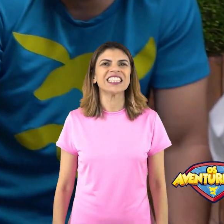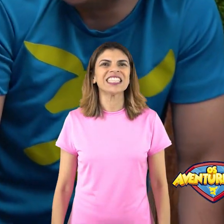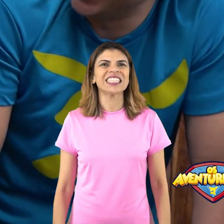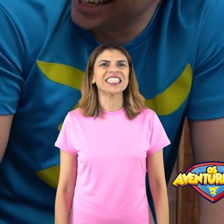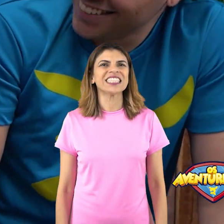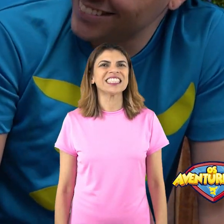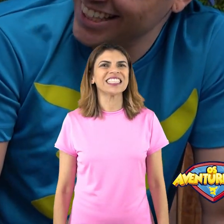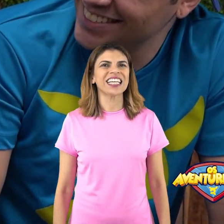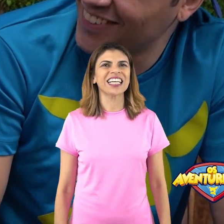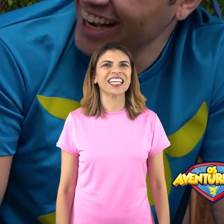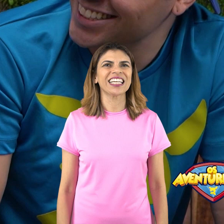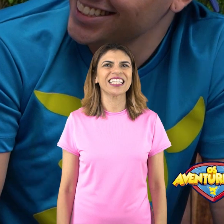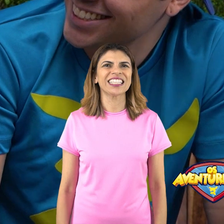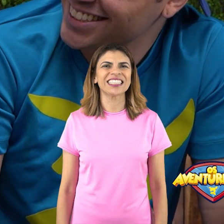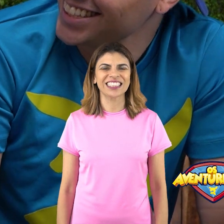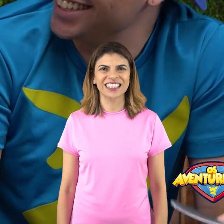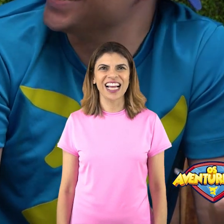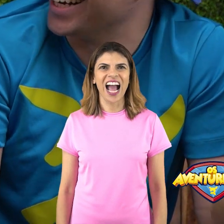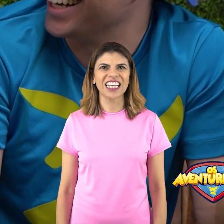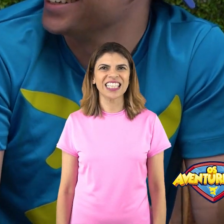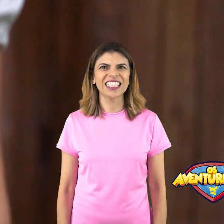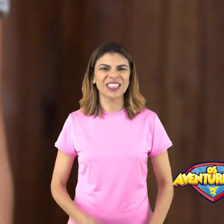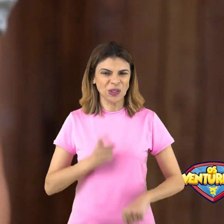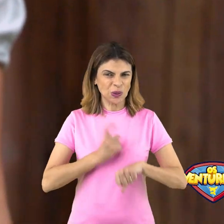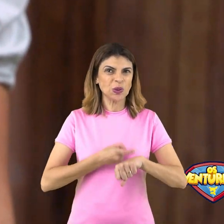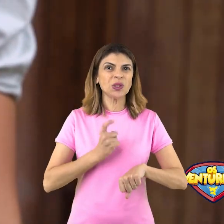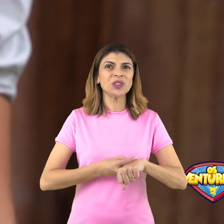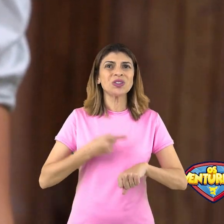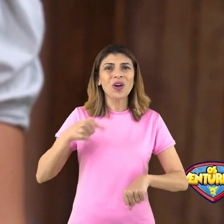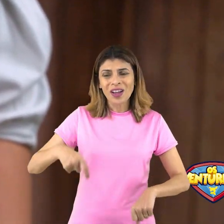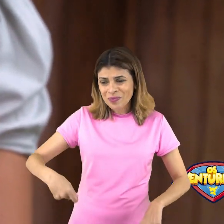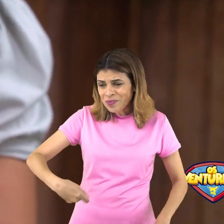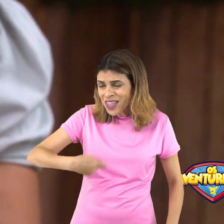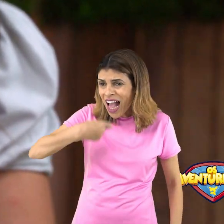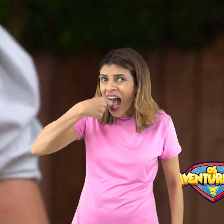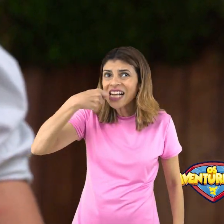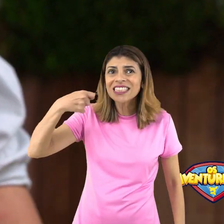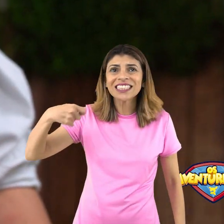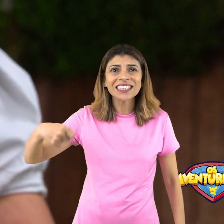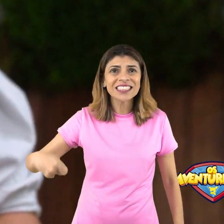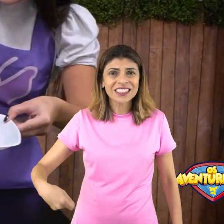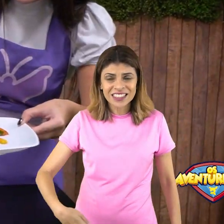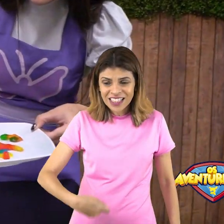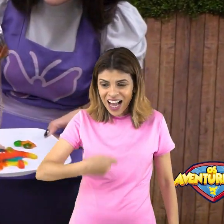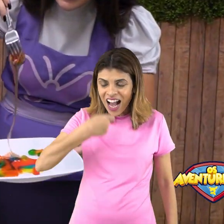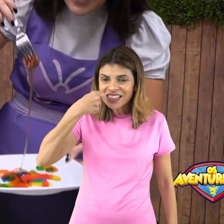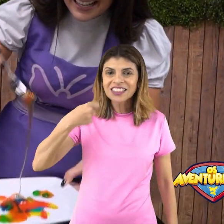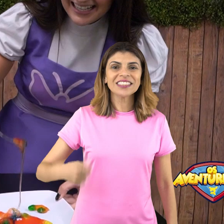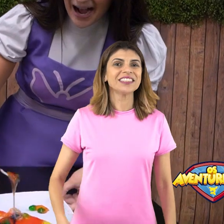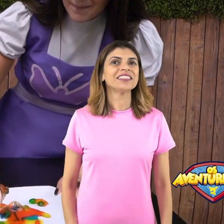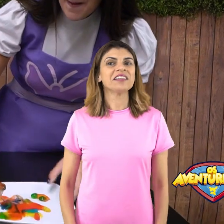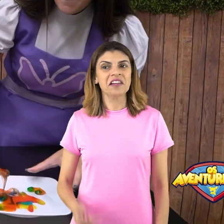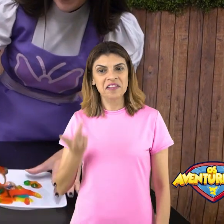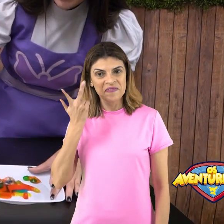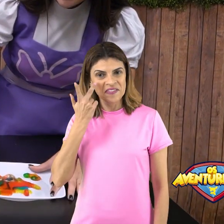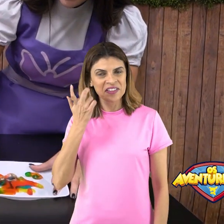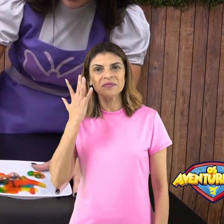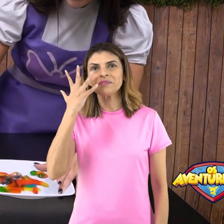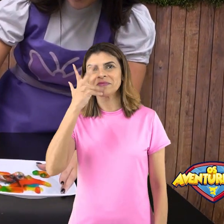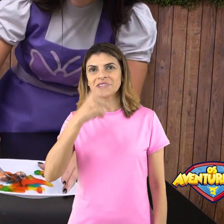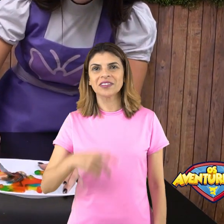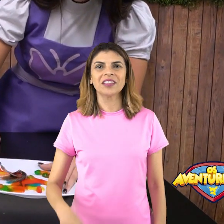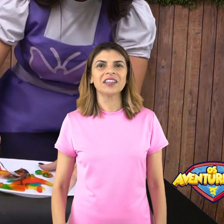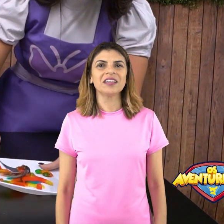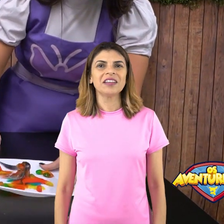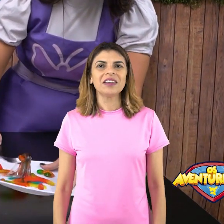Vai. Mas morde. É dura, né? Gente, olha isso aqui. Que maneiro. Bonito. Calma, deu um efeito